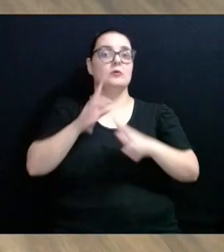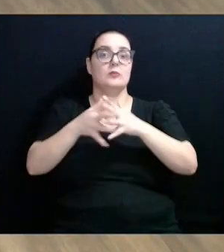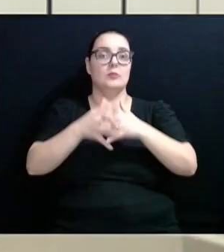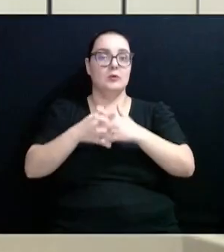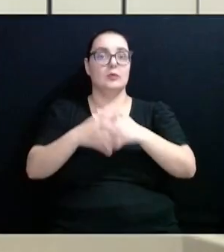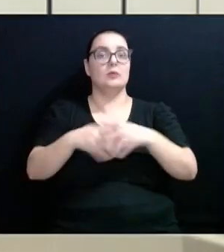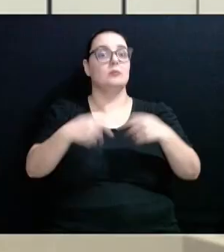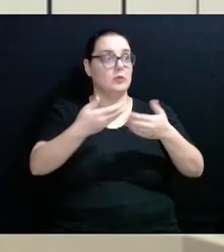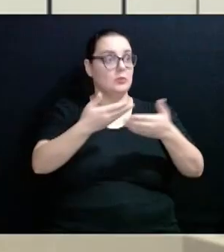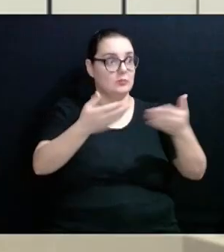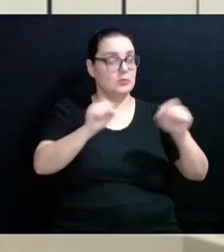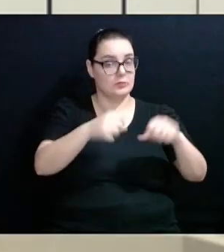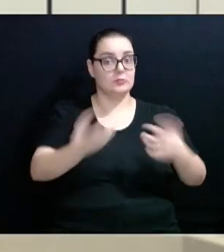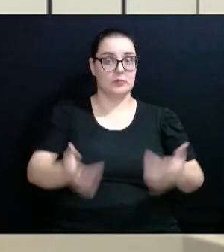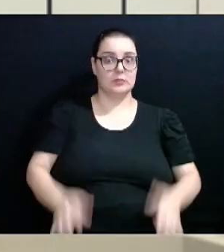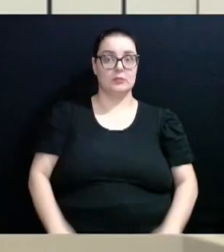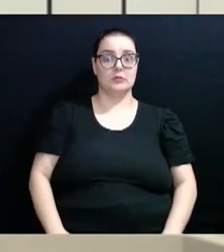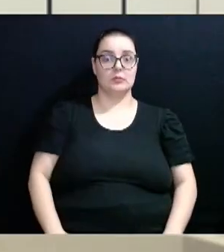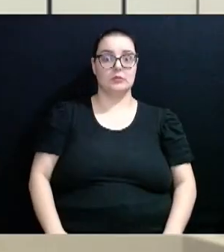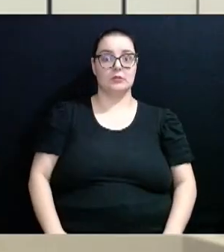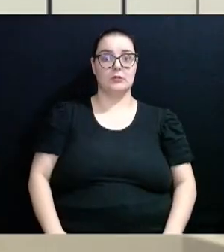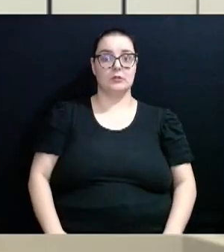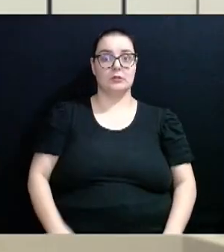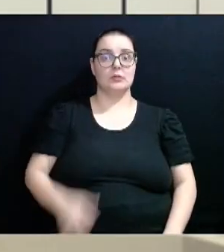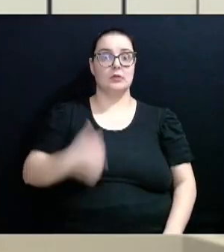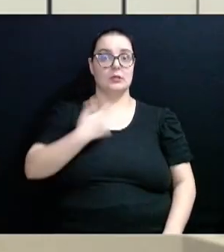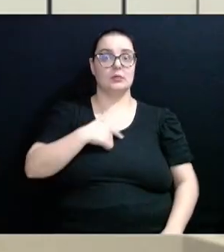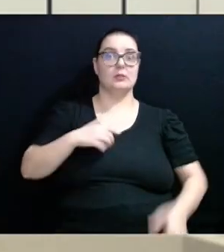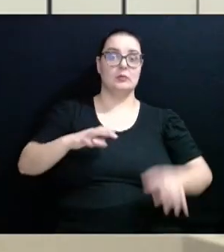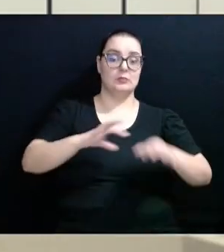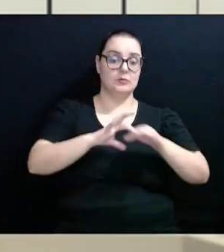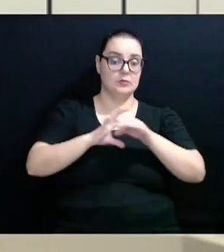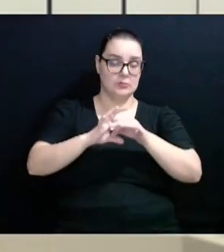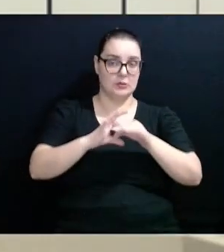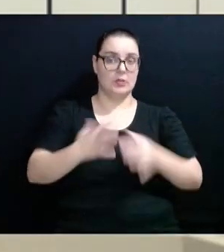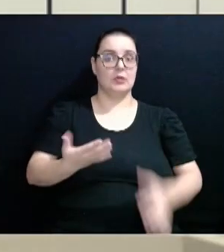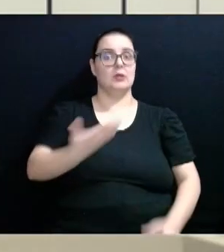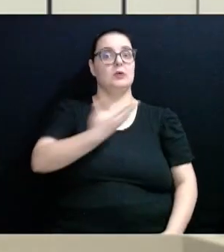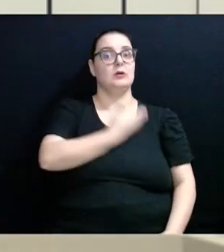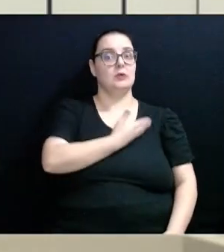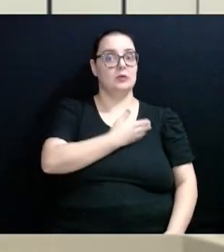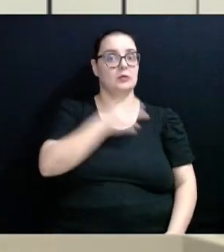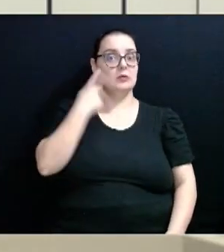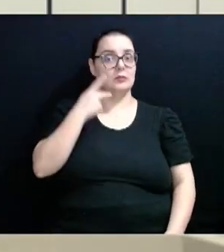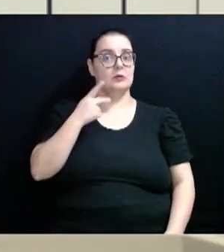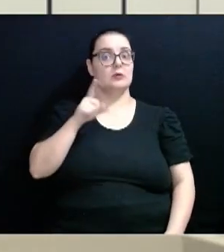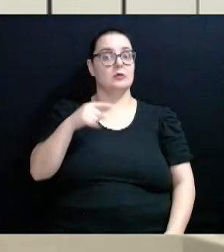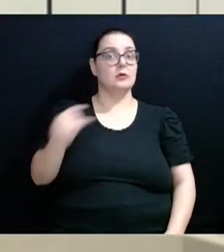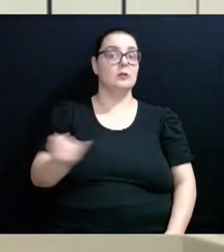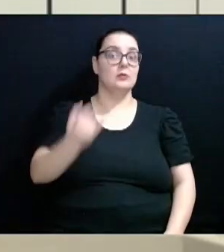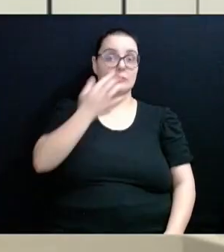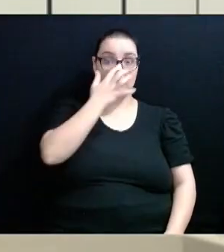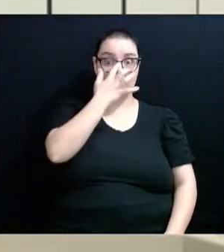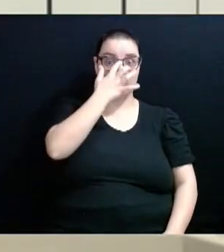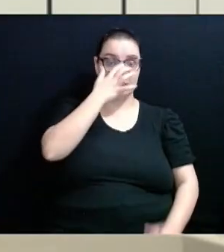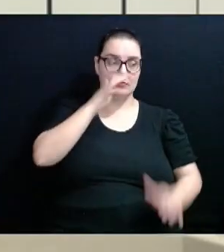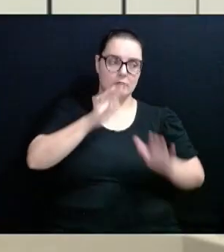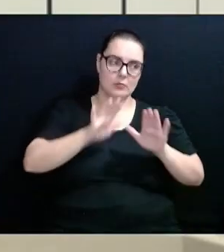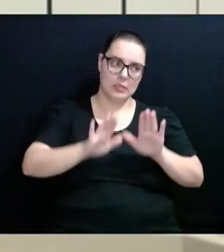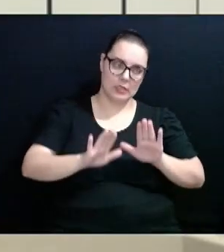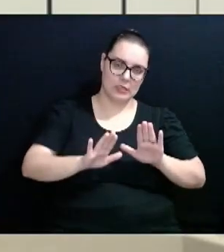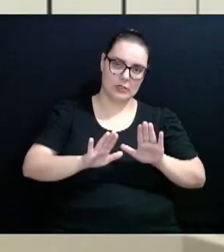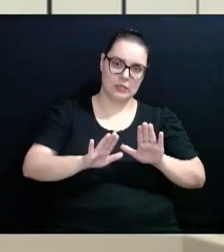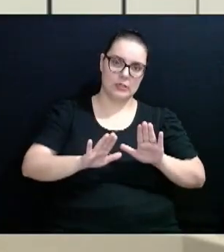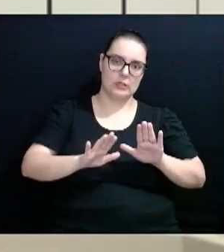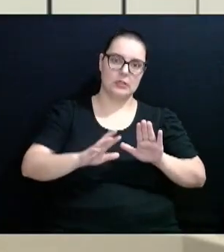sim. Né? A nossa aliança, a nossa amizade política é importante, porém, há regras a